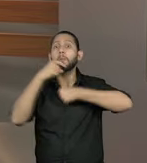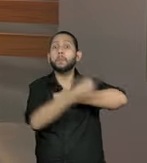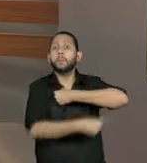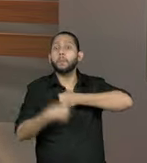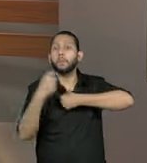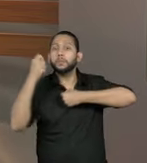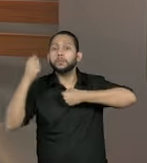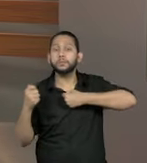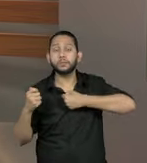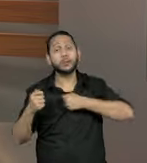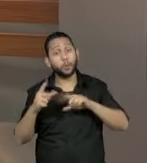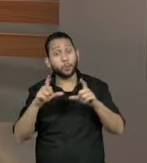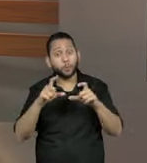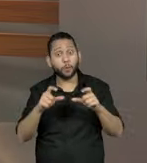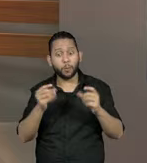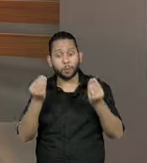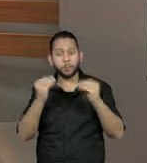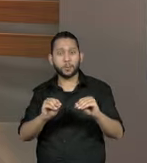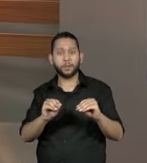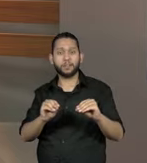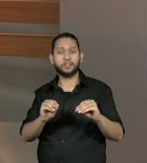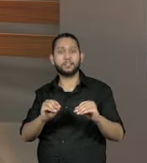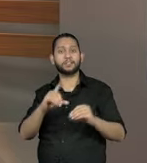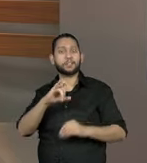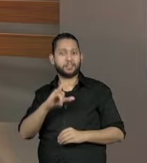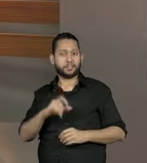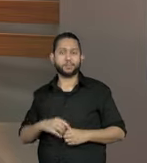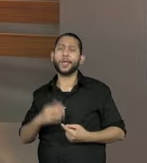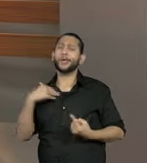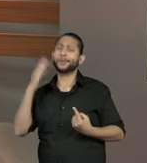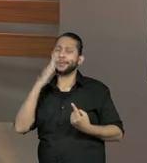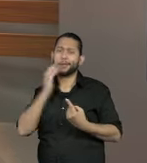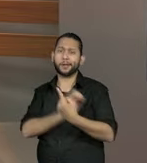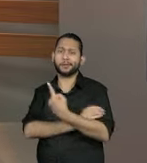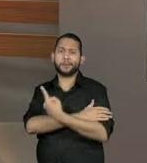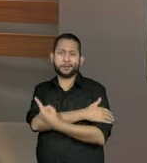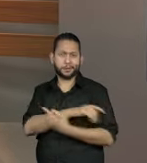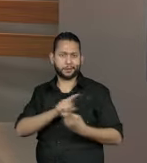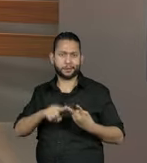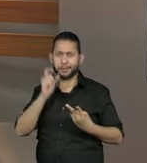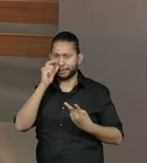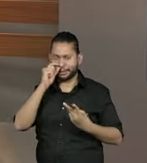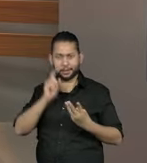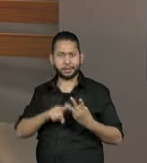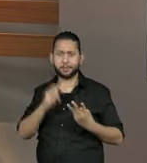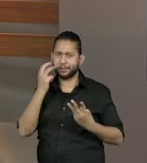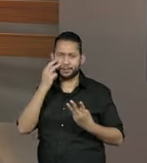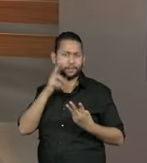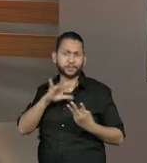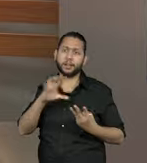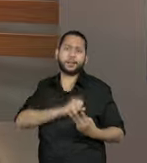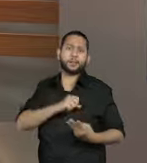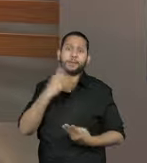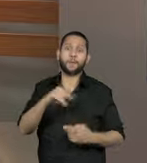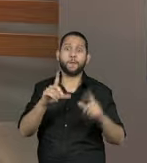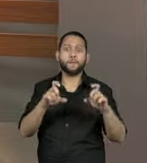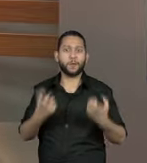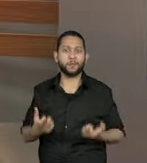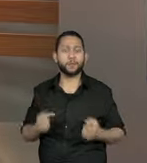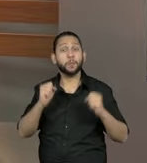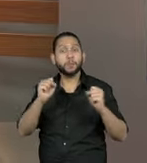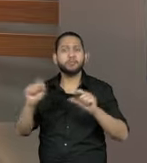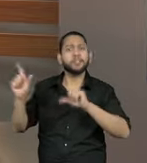mim, porque eu vou adorar ver, e eu tenho certeza que o professor Adriano, Regiane e Seba Vão adorar também ver as fotos de vocês. Tira uma